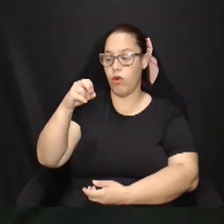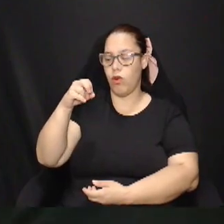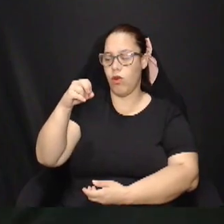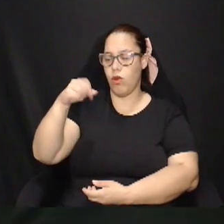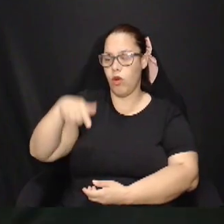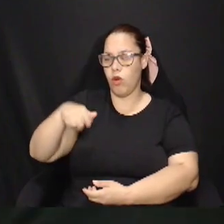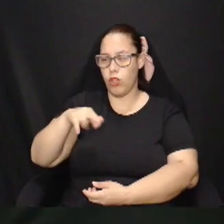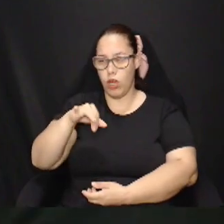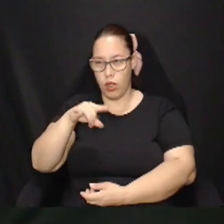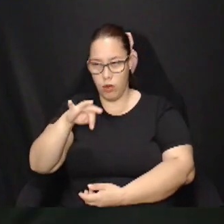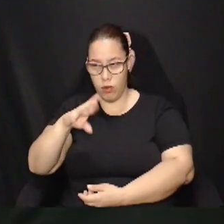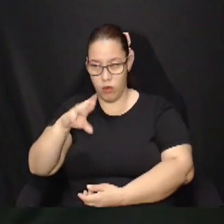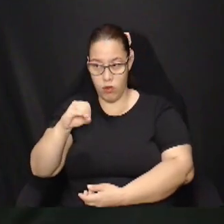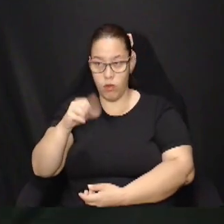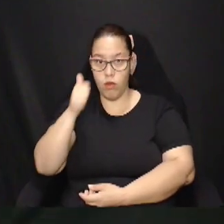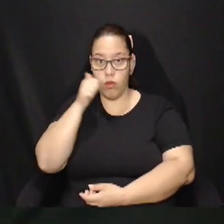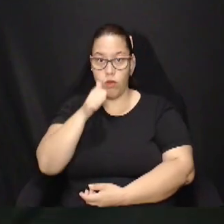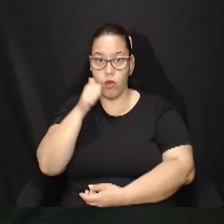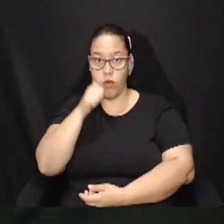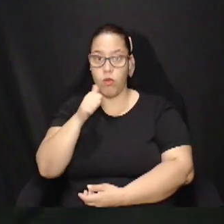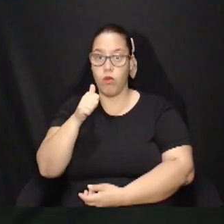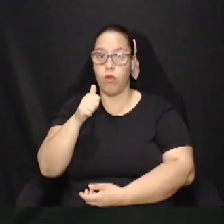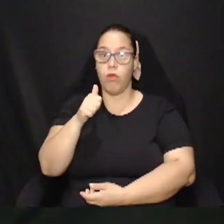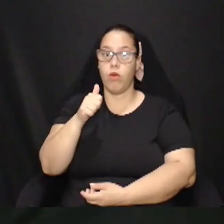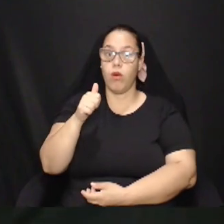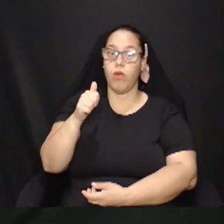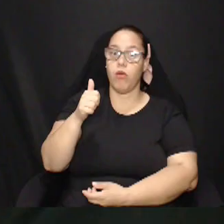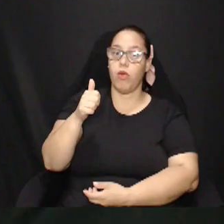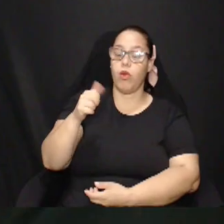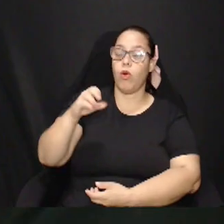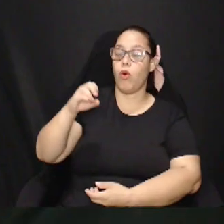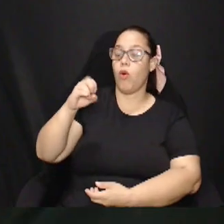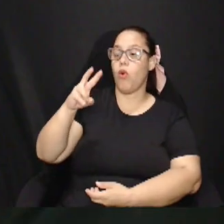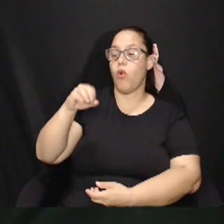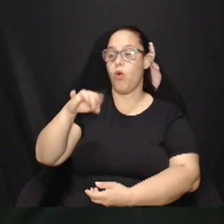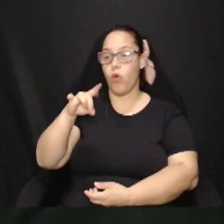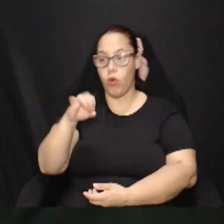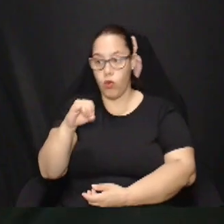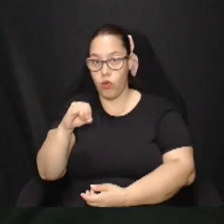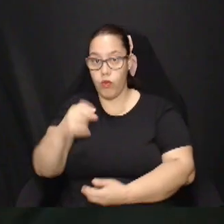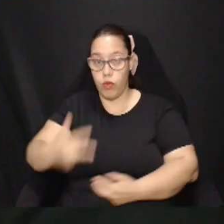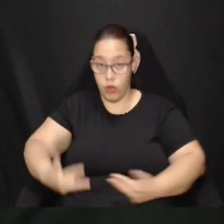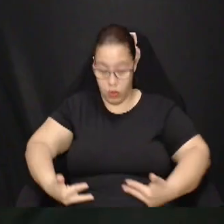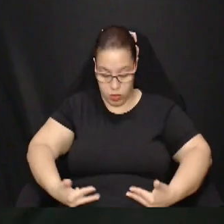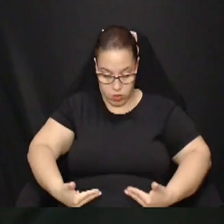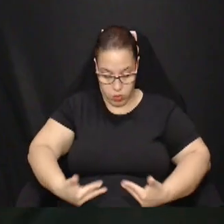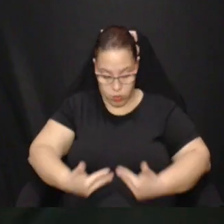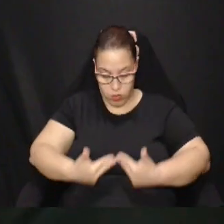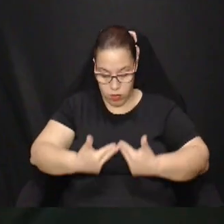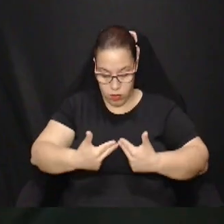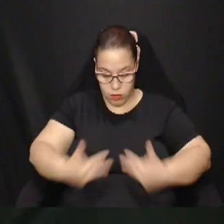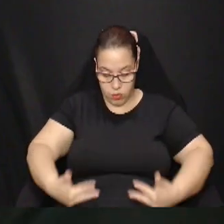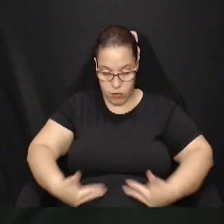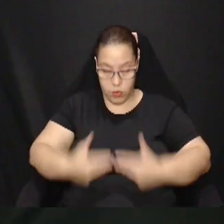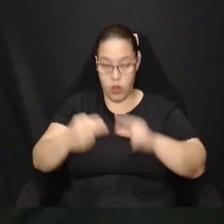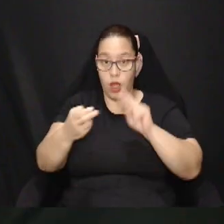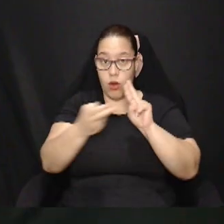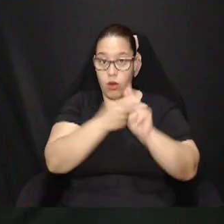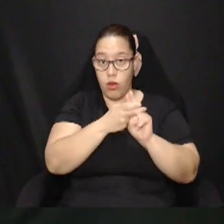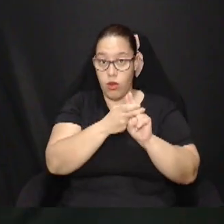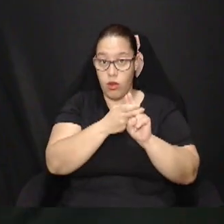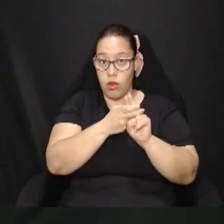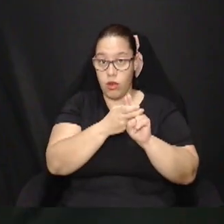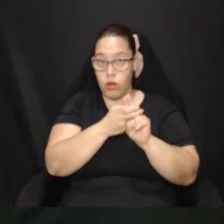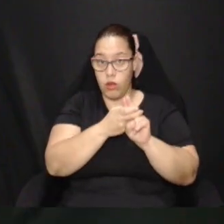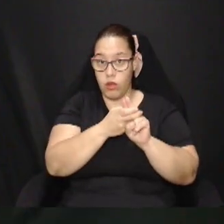a mulher, o óvulo. Aí, quando a gente fala da cirurgia bariátrica, a gente vai lá, remete ao SUS, né? E aí a